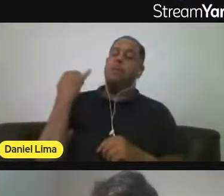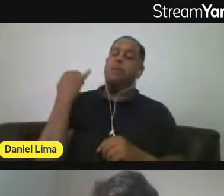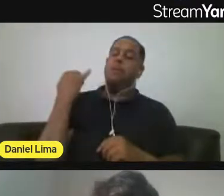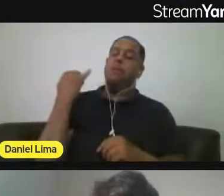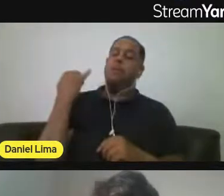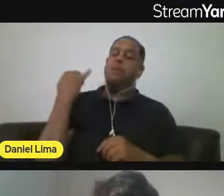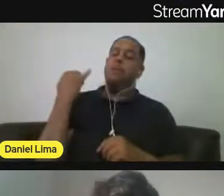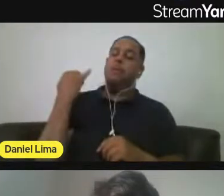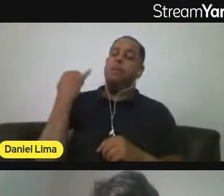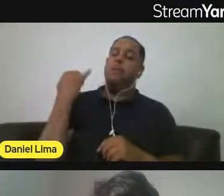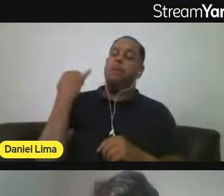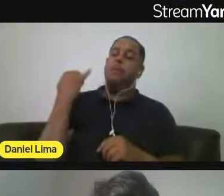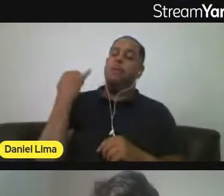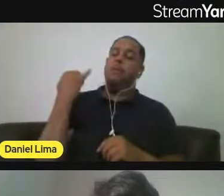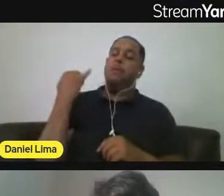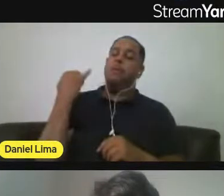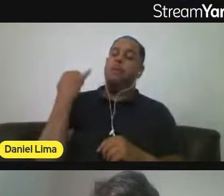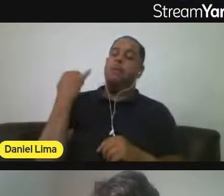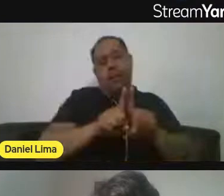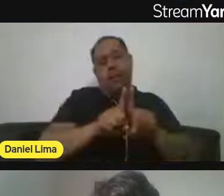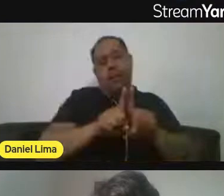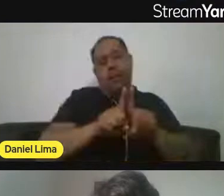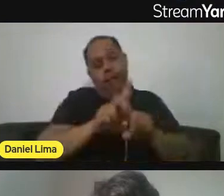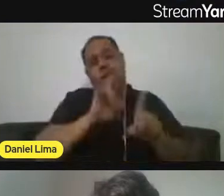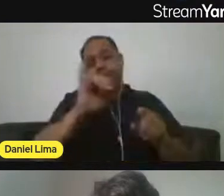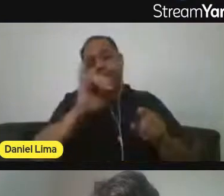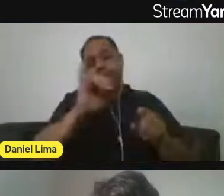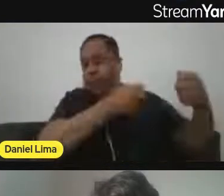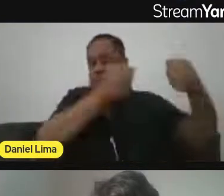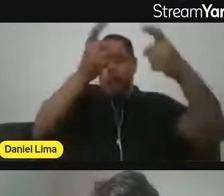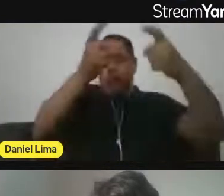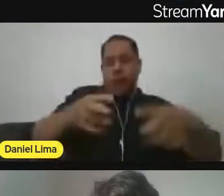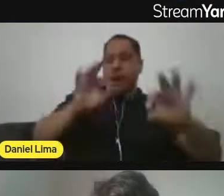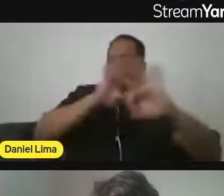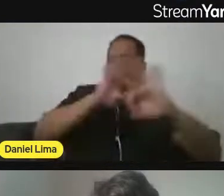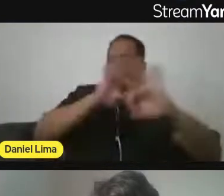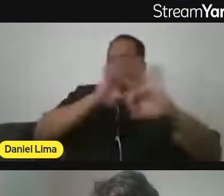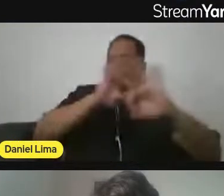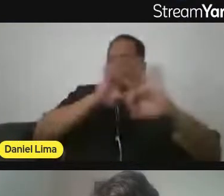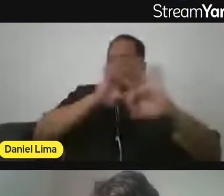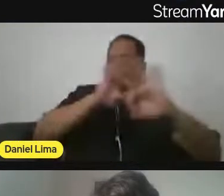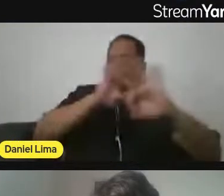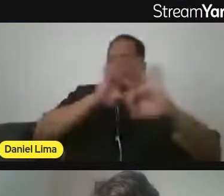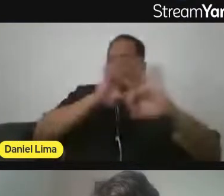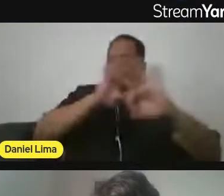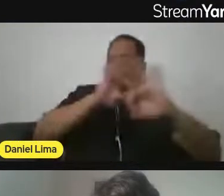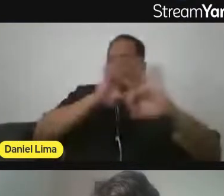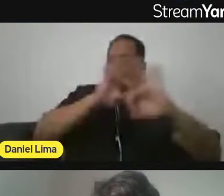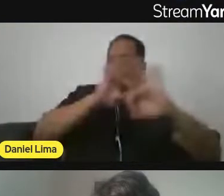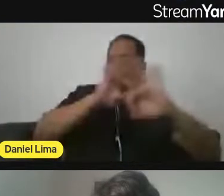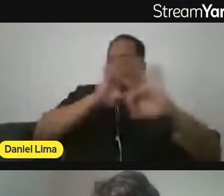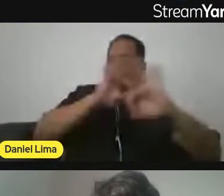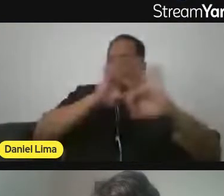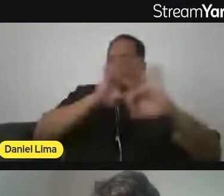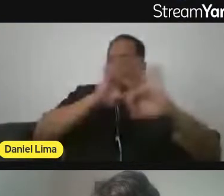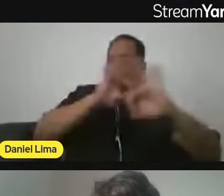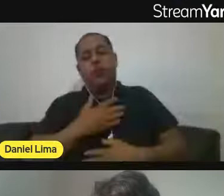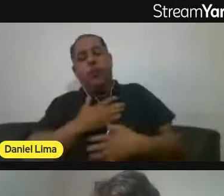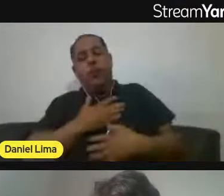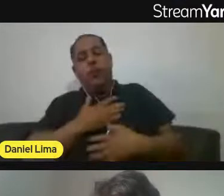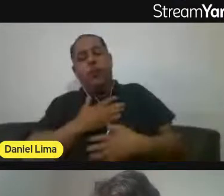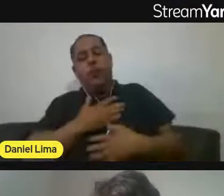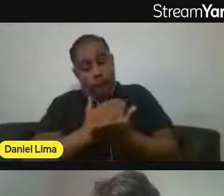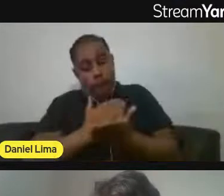vão certamente fazer ótimas colocações. Eu gostaria de começar a minha fala